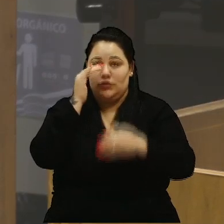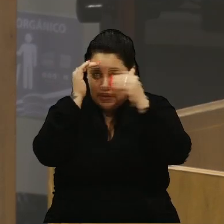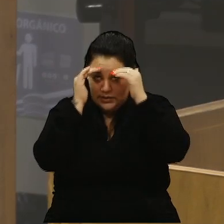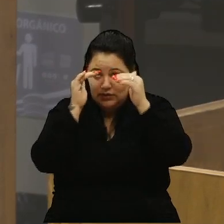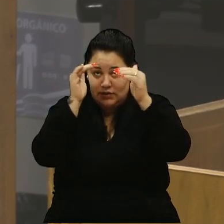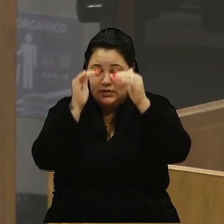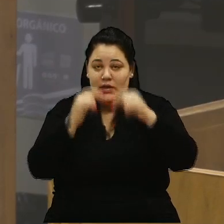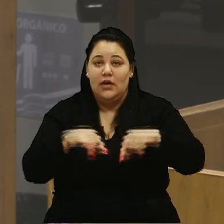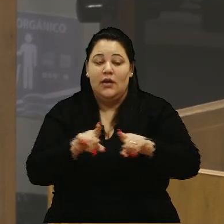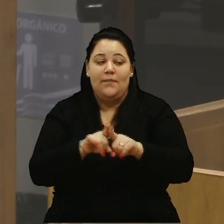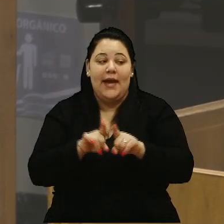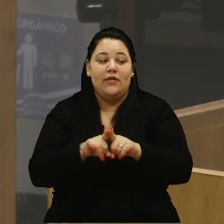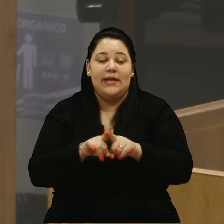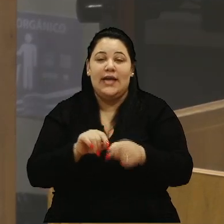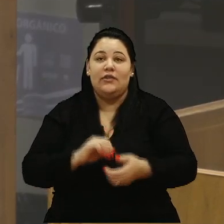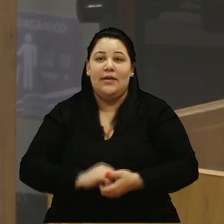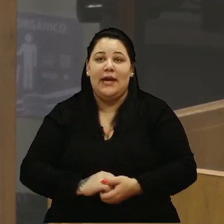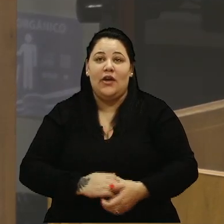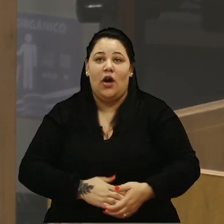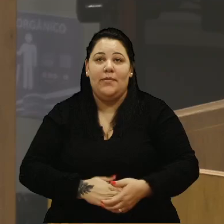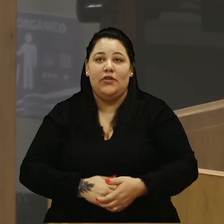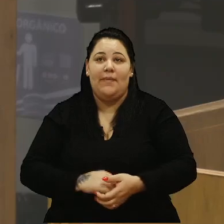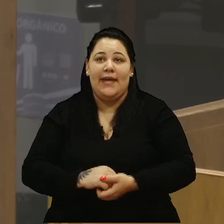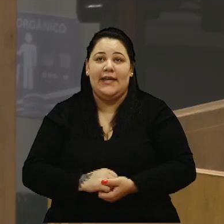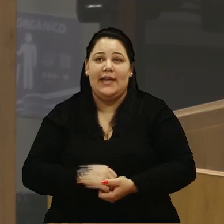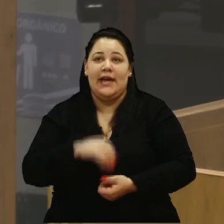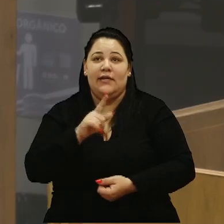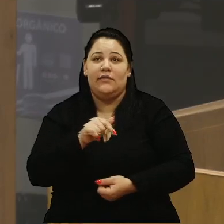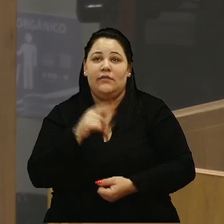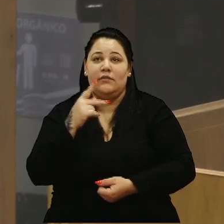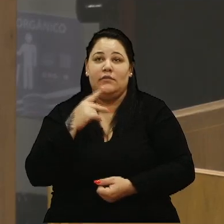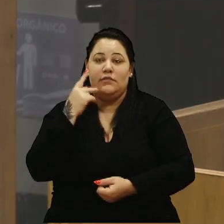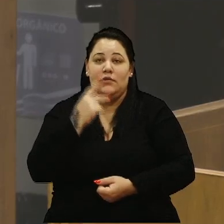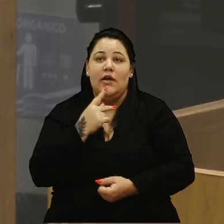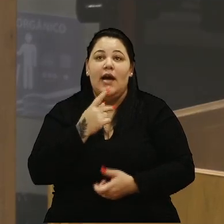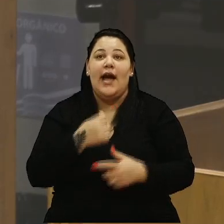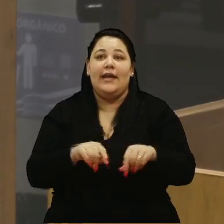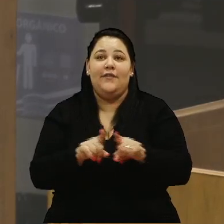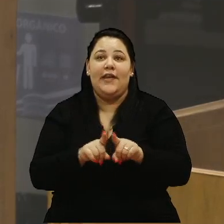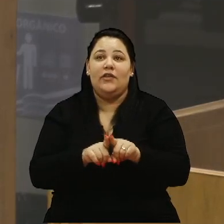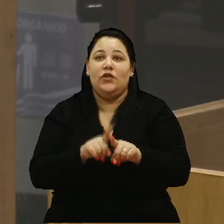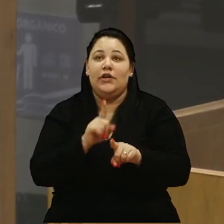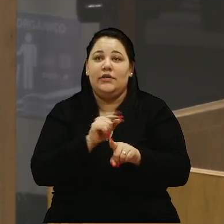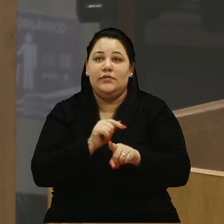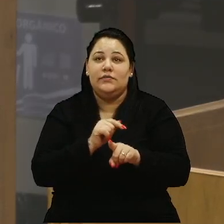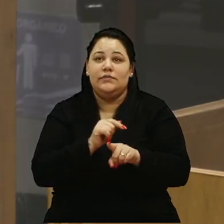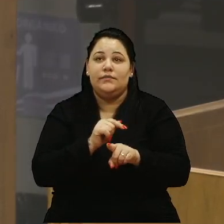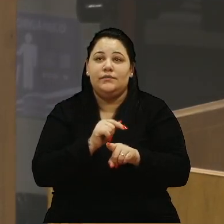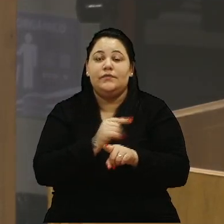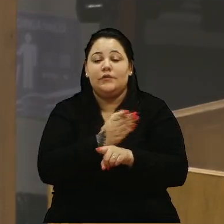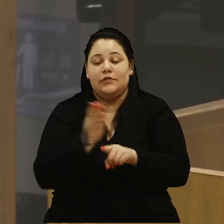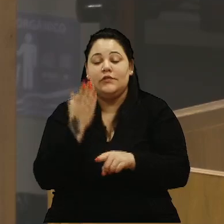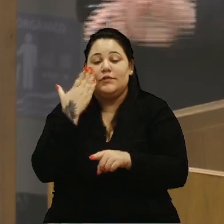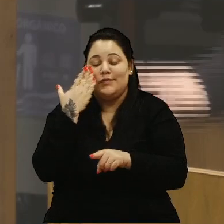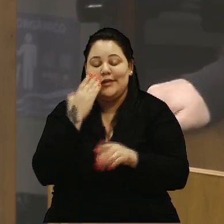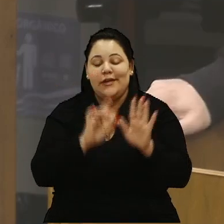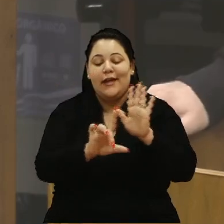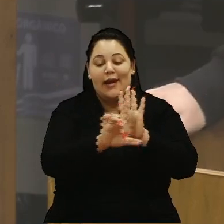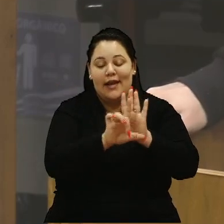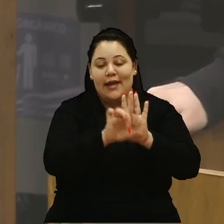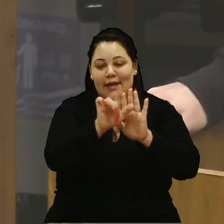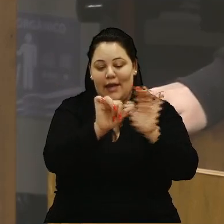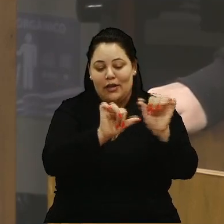ser vereador dessa casa e conseguir construir junto com vocês alterações regimentais, alterações da lei orgânica, alteração da nossa